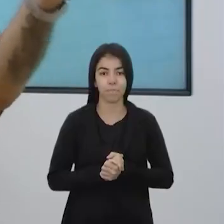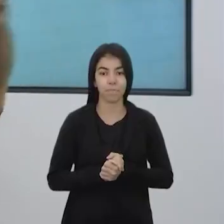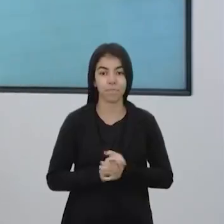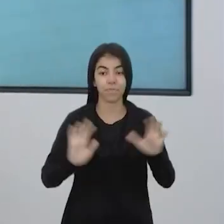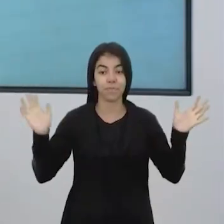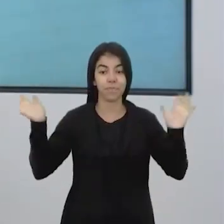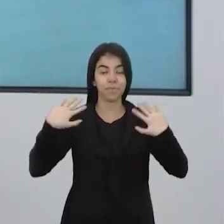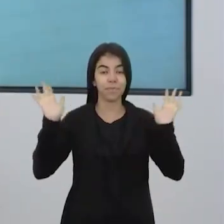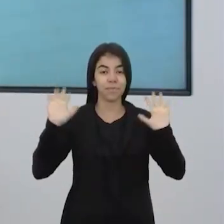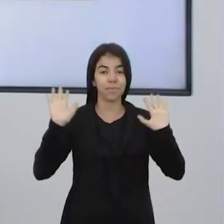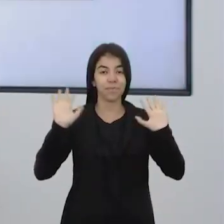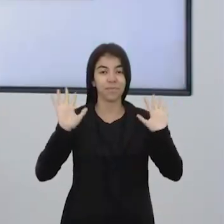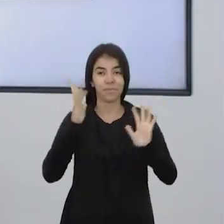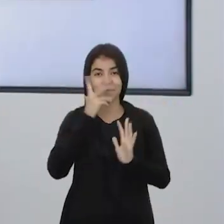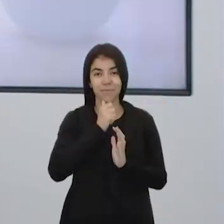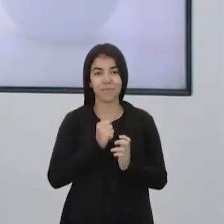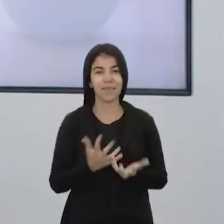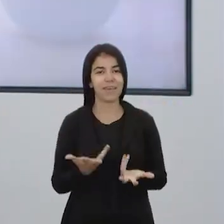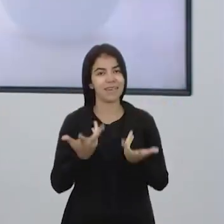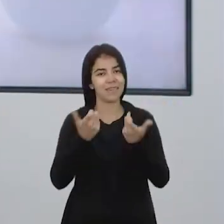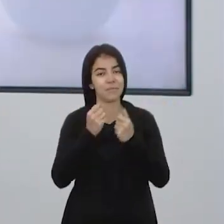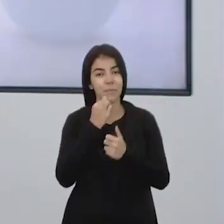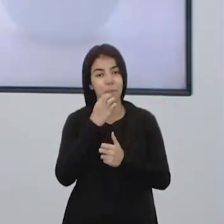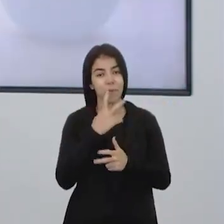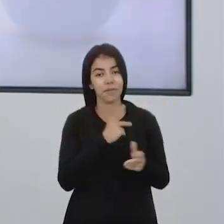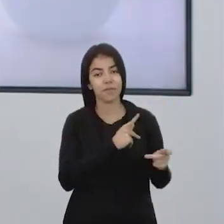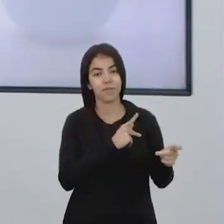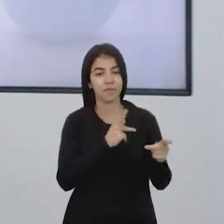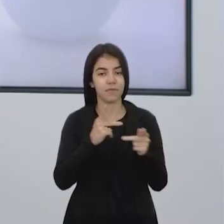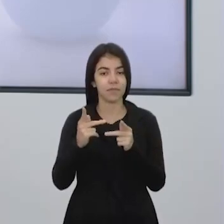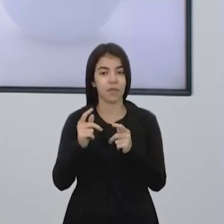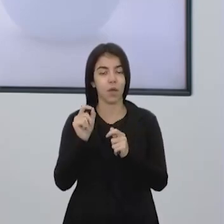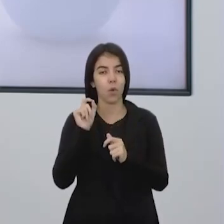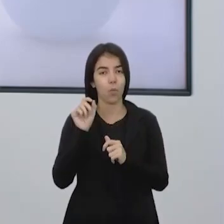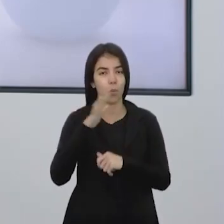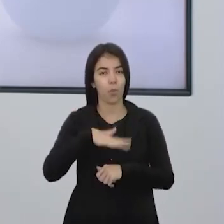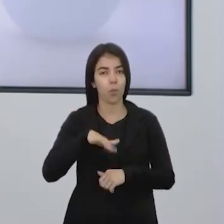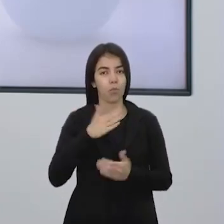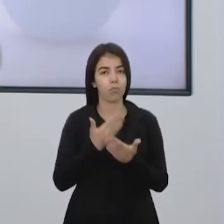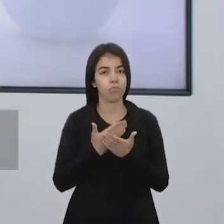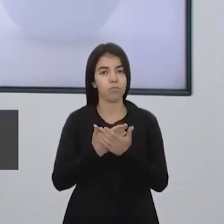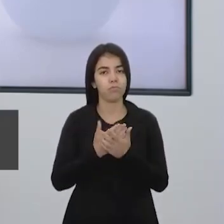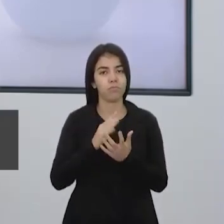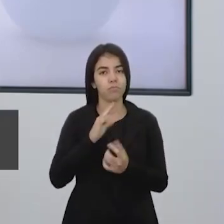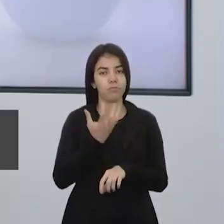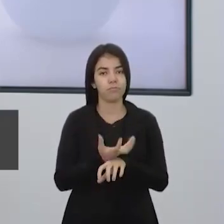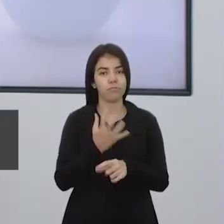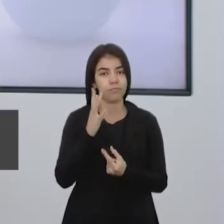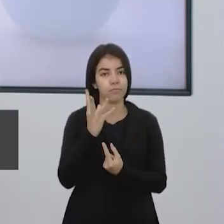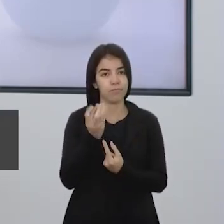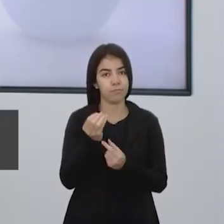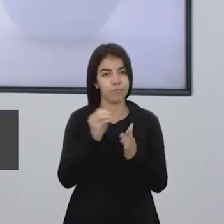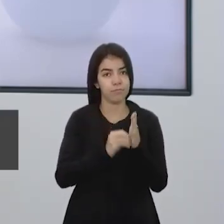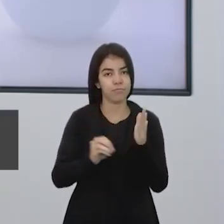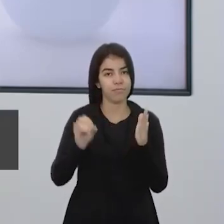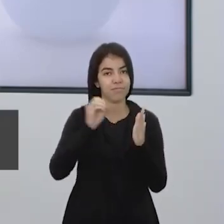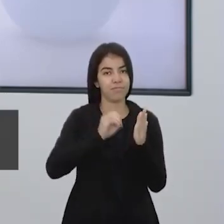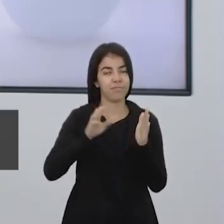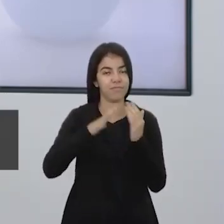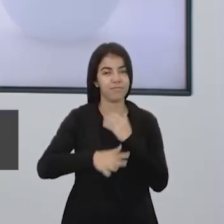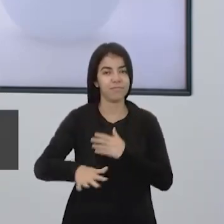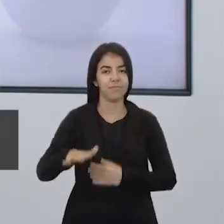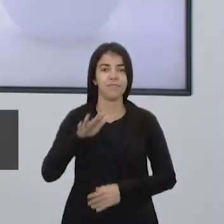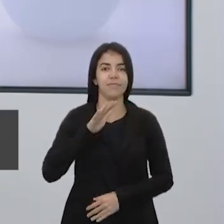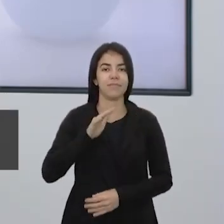Fala, povo lindo, povo maravilhoso! Sejam bem-vindos a mais uma aula de arte aqui no Centro